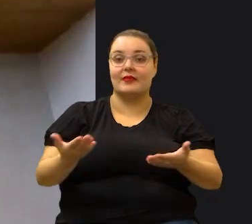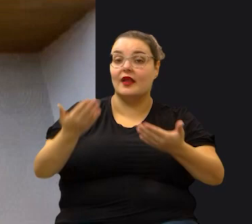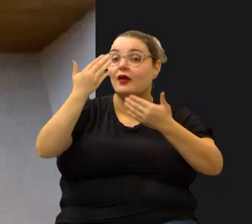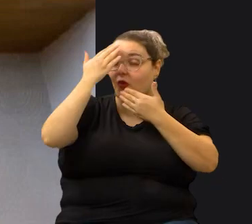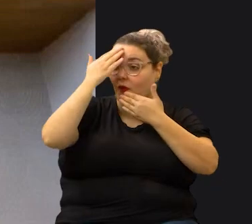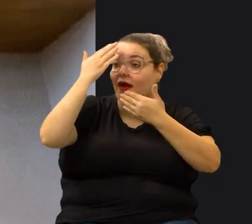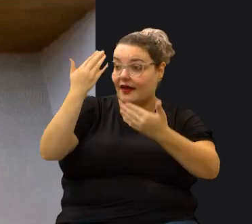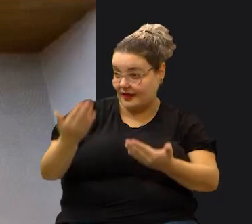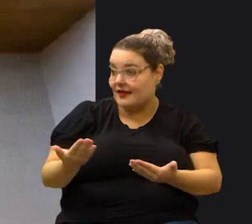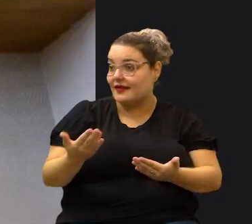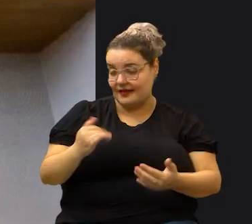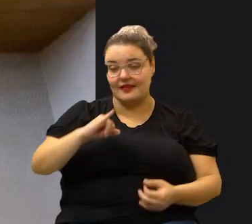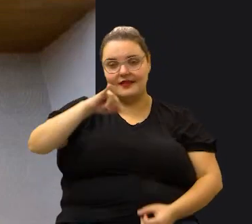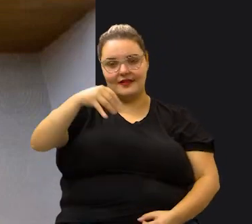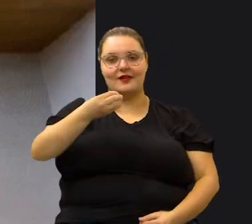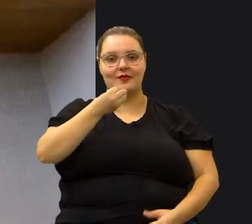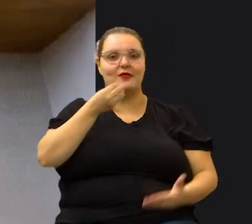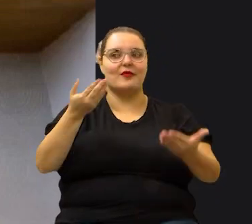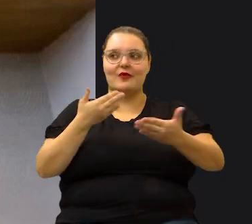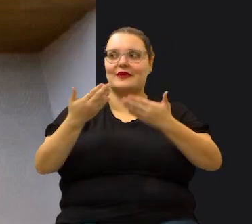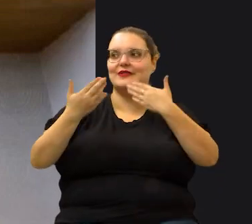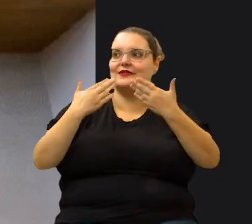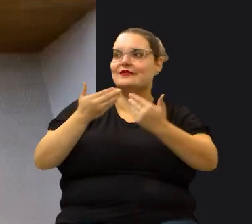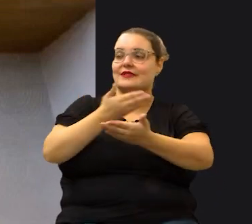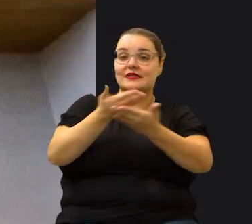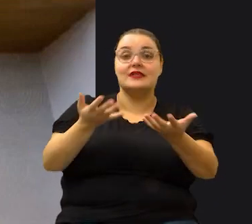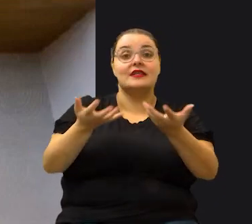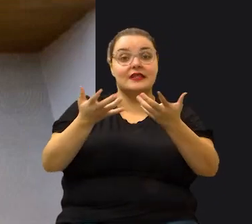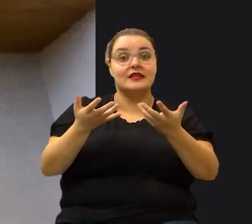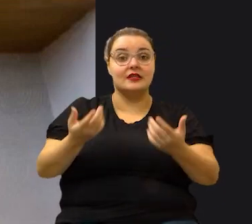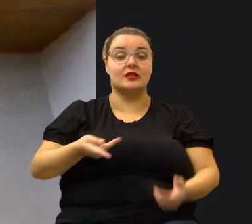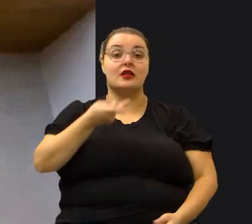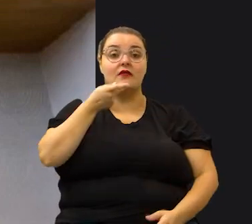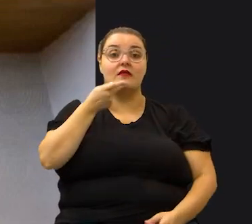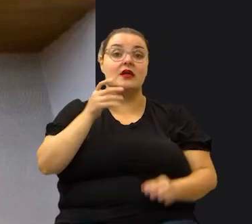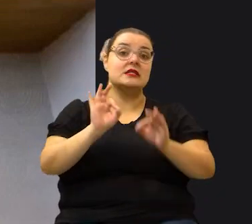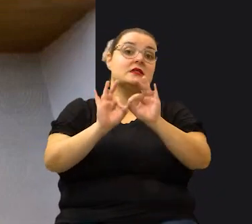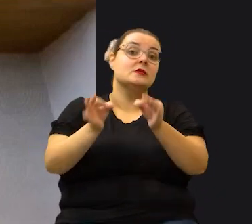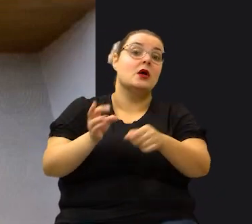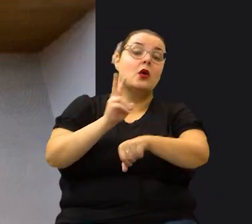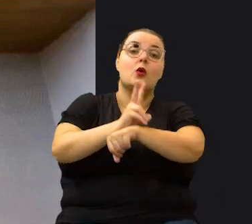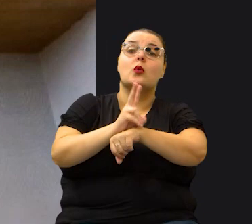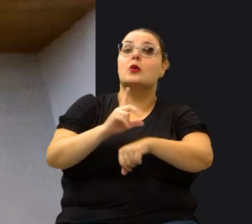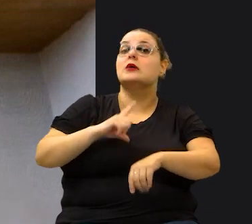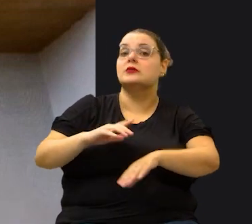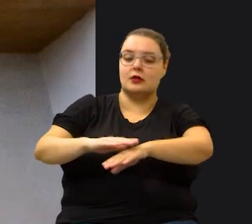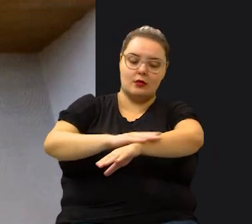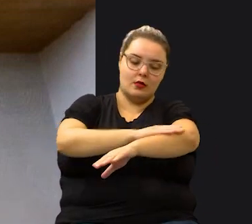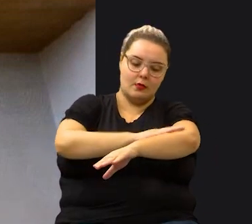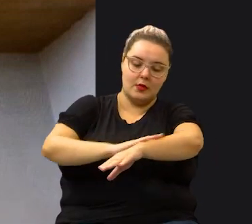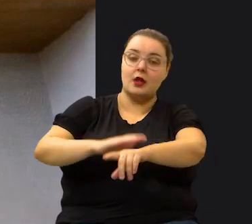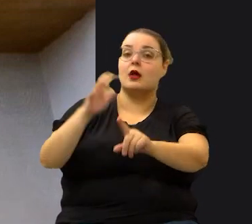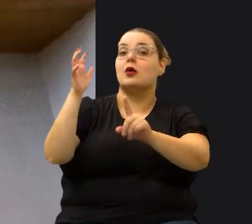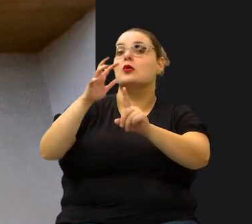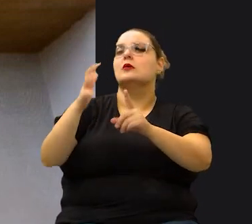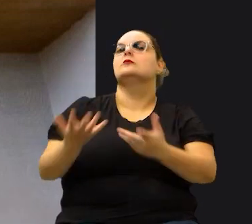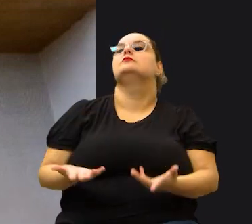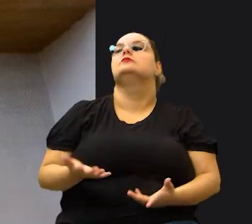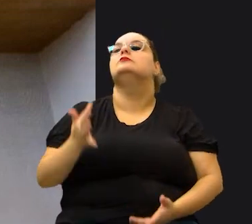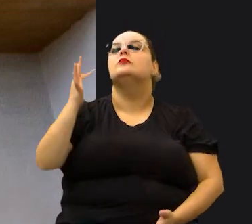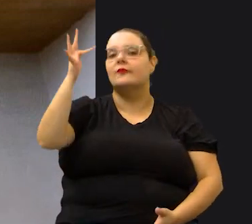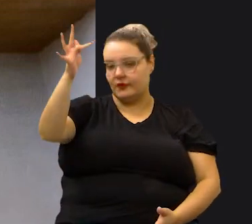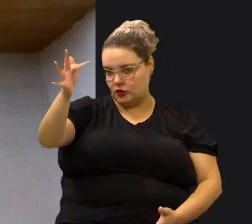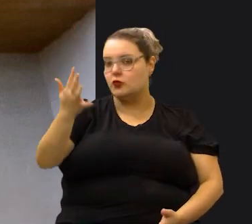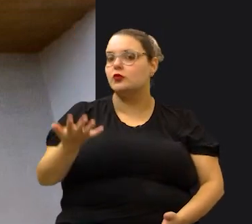Eu que agradeço a oportunidade de estar aqui hoje conversando com vocês. Gostaria de destacar simplesmente o cuidado que a gente tem com a pele hoje vai influenciar para a gente muito